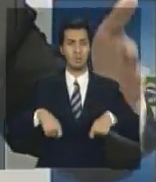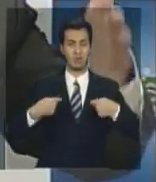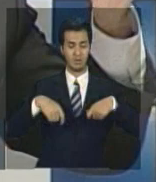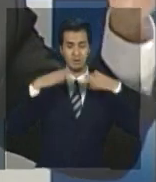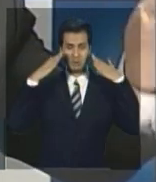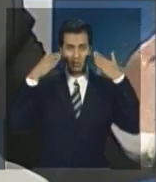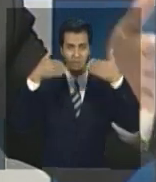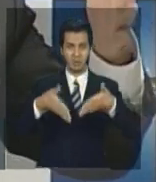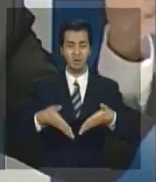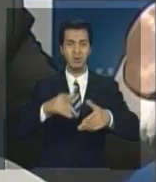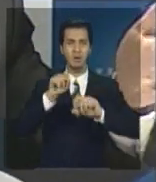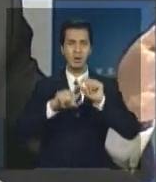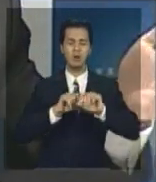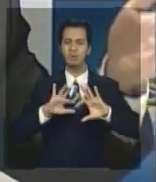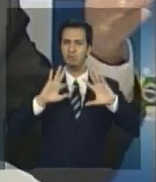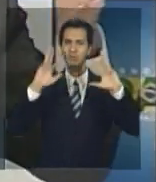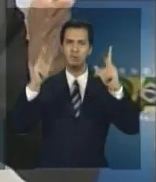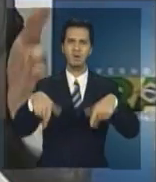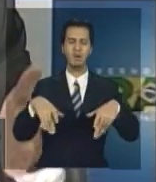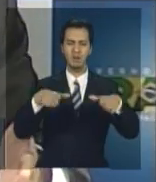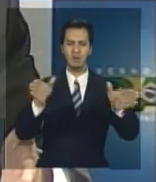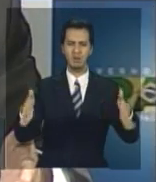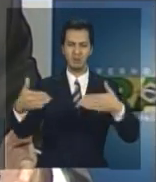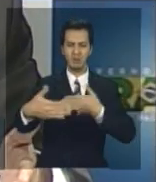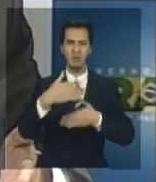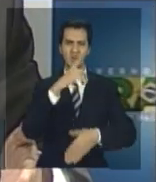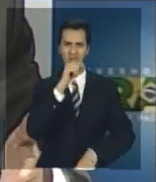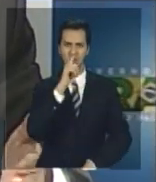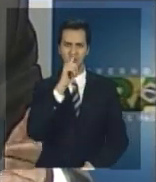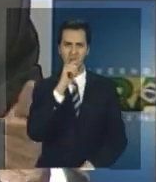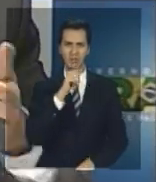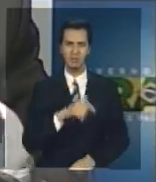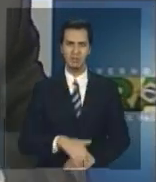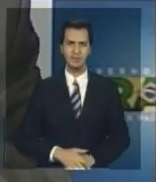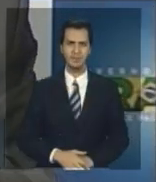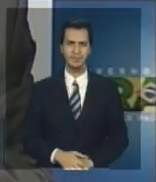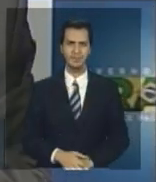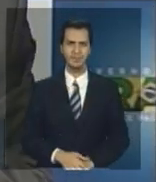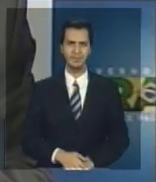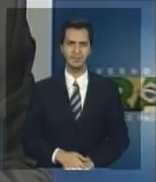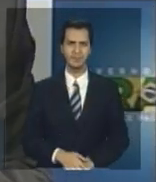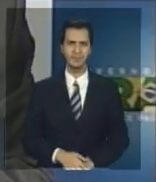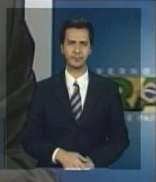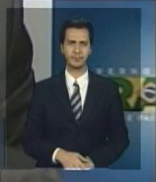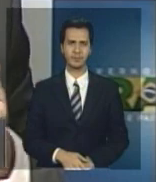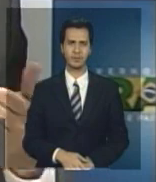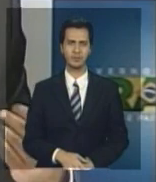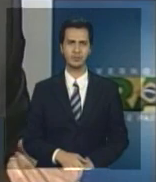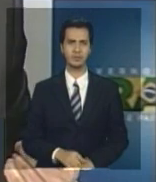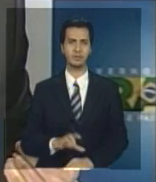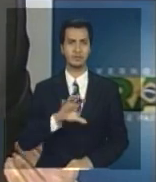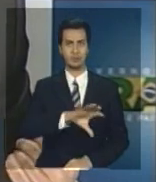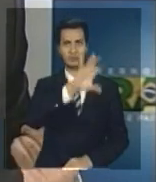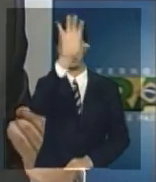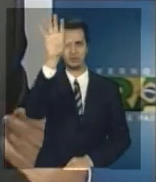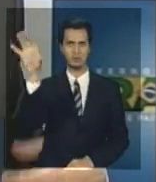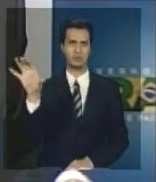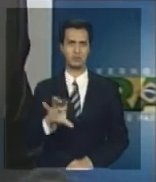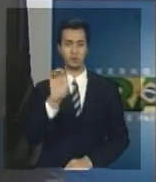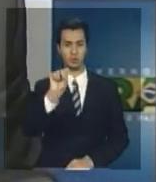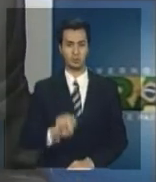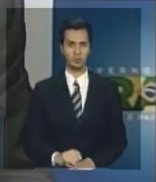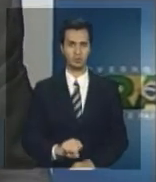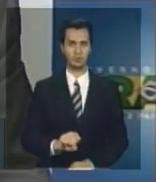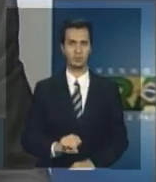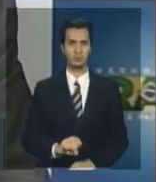em todos os reservatórios de água ligados ao abastecimento de água. Que na região sudeste, sul do país,